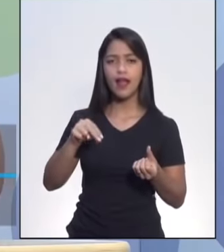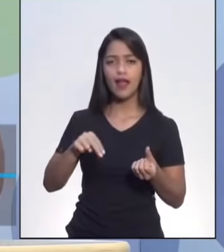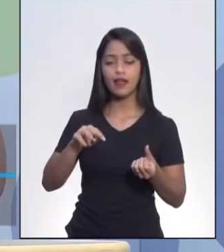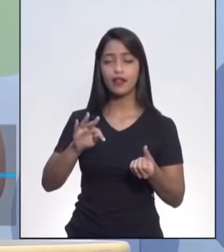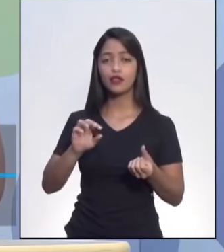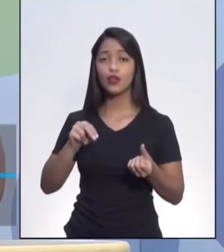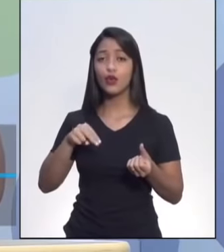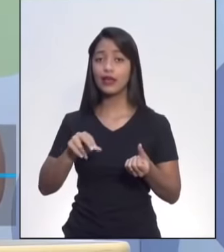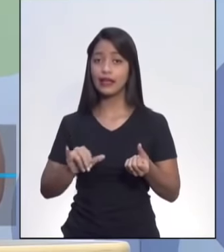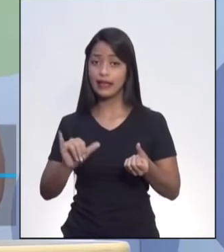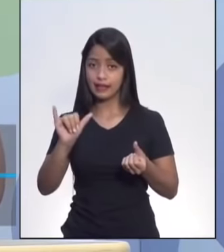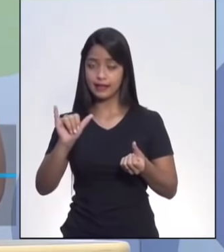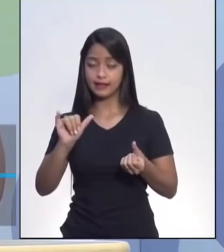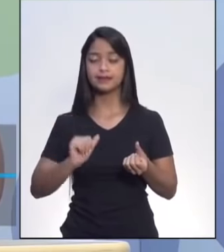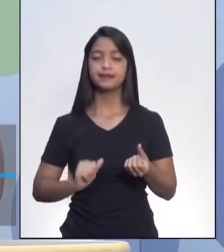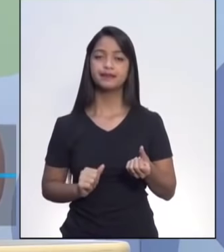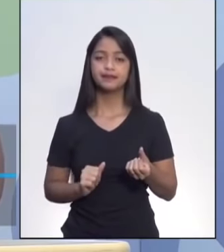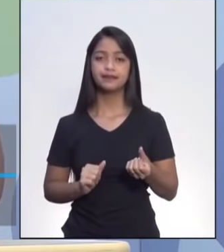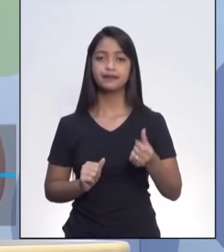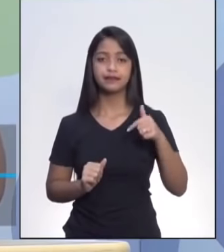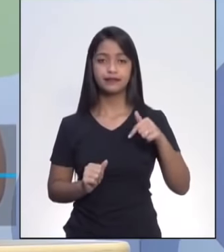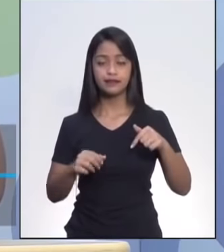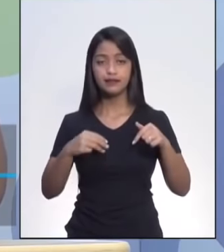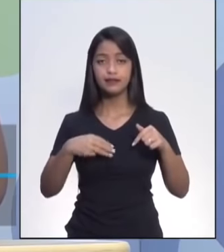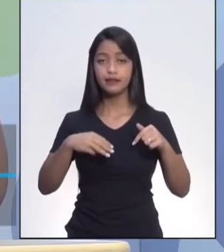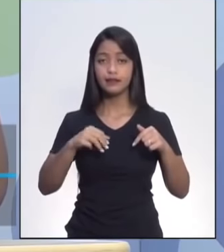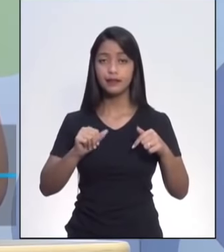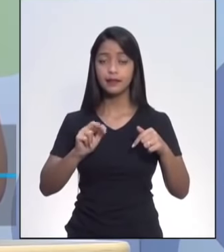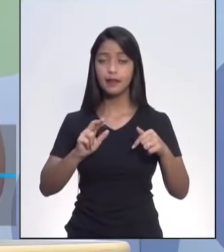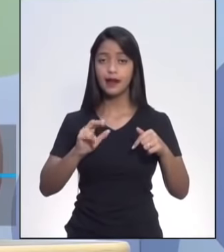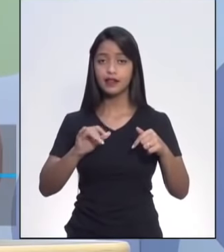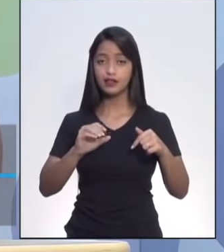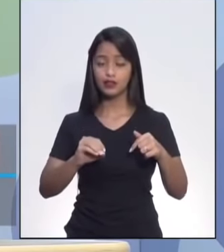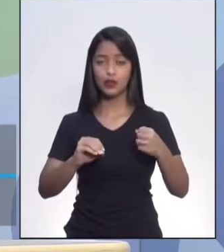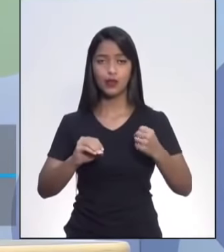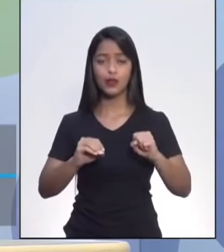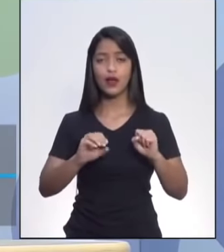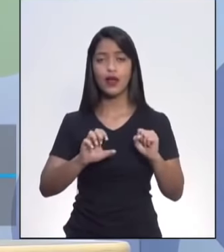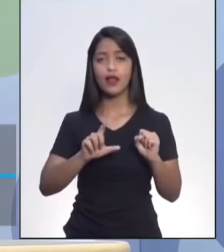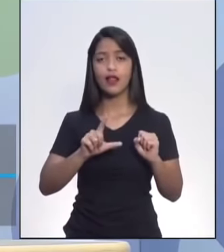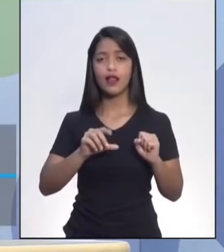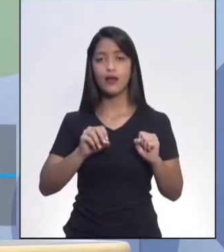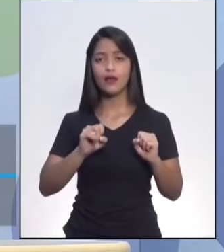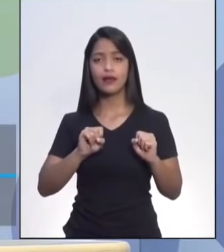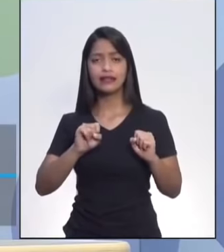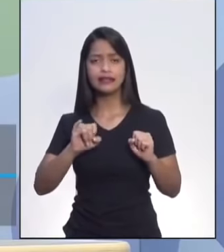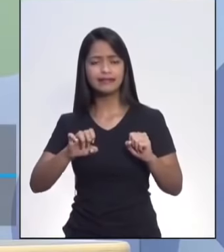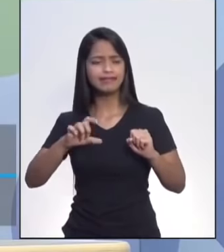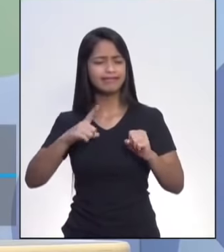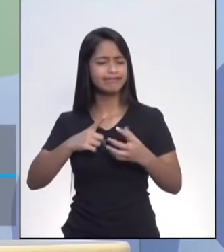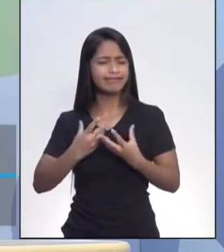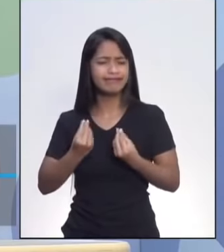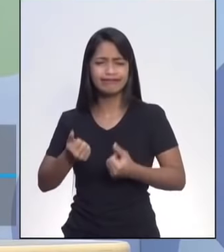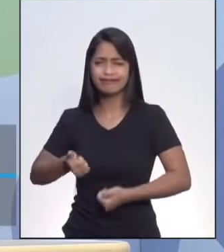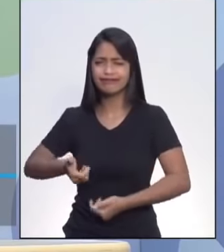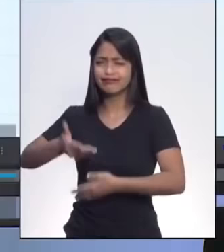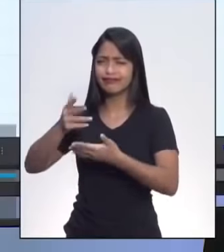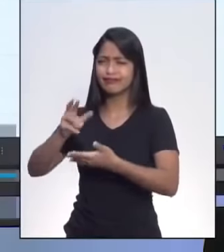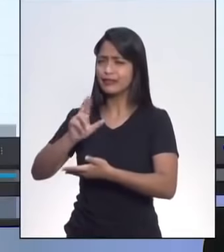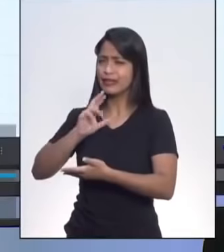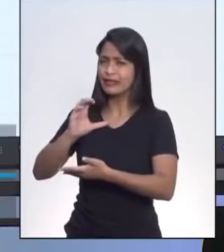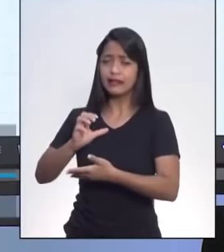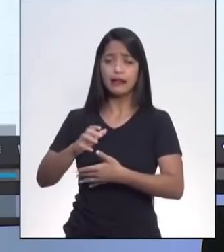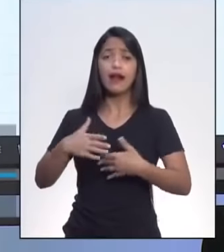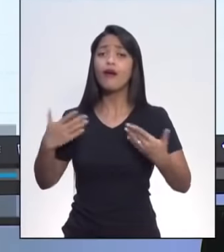Entoni, desculpa, tá? Márcio Gabriel, Heloísa e mais um monte de gente colocou que é a C. E agora? Beleza, vamos voltar lá